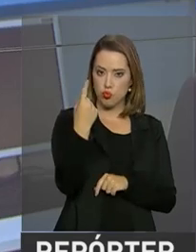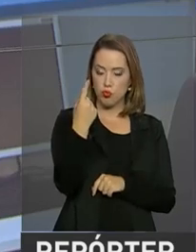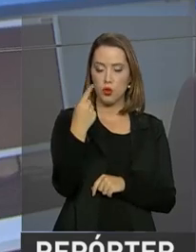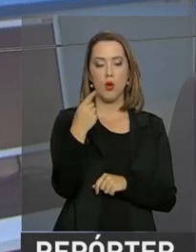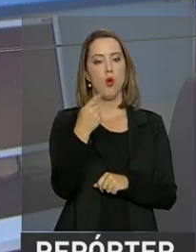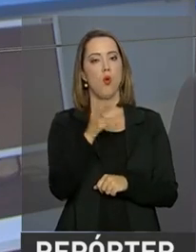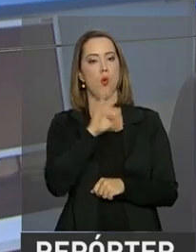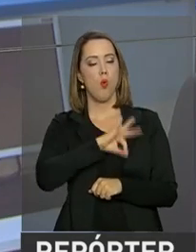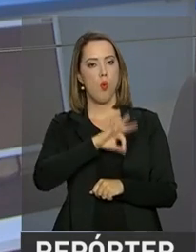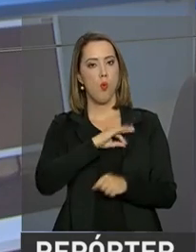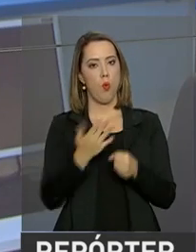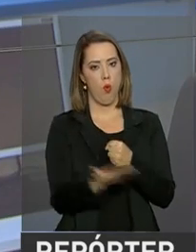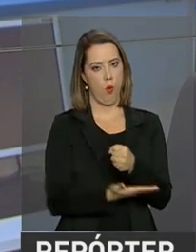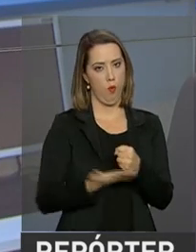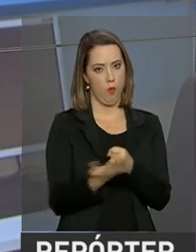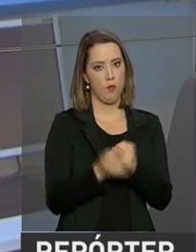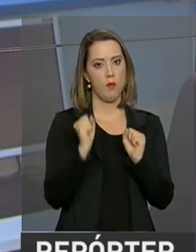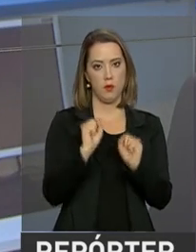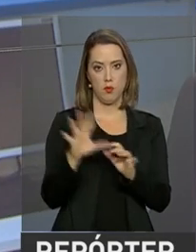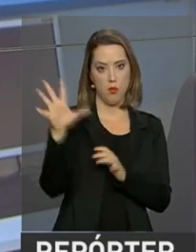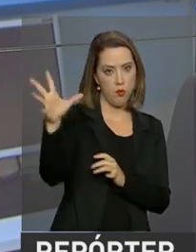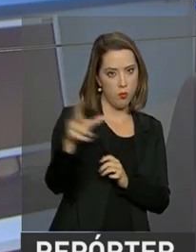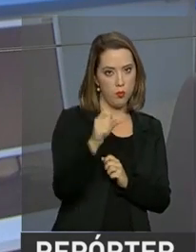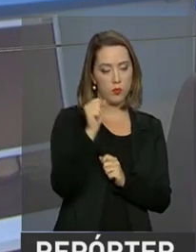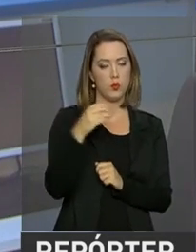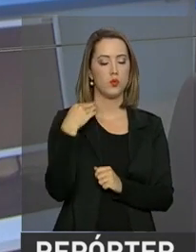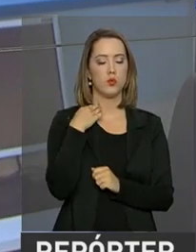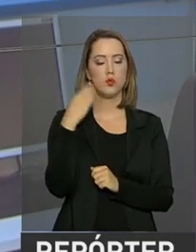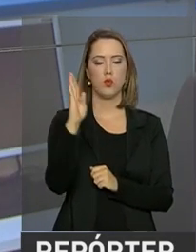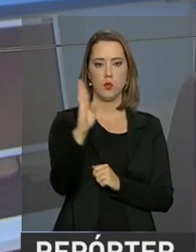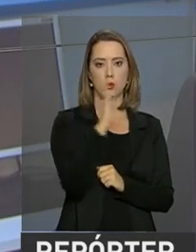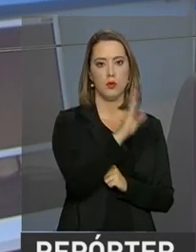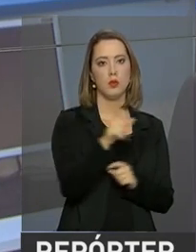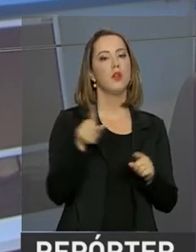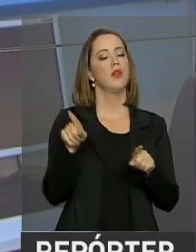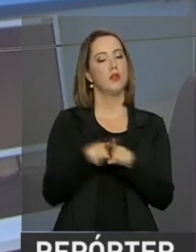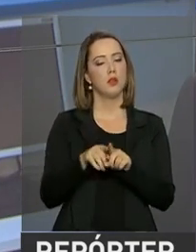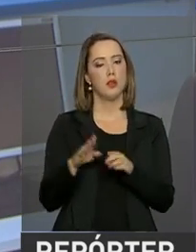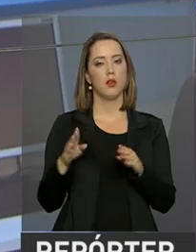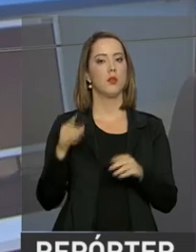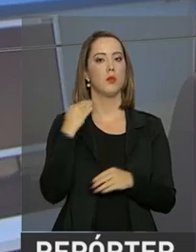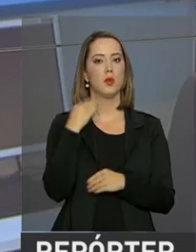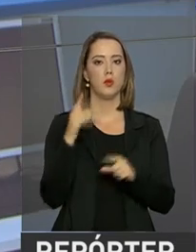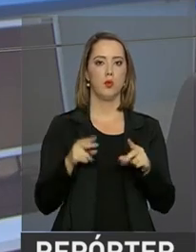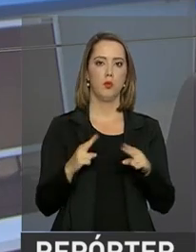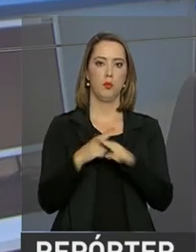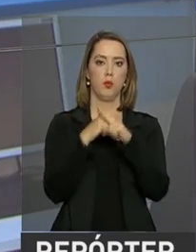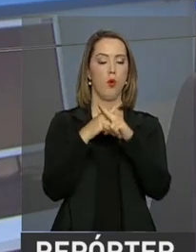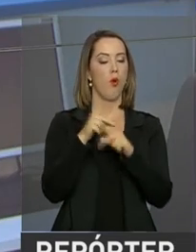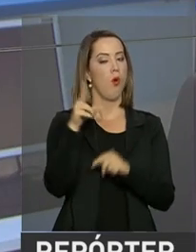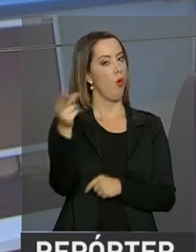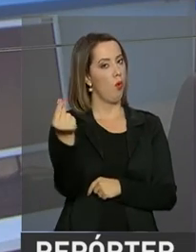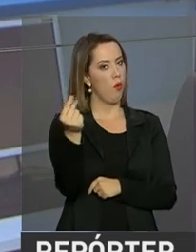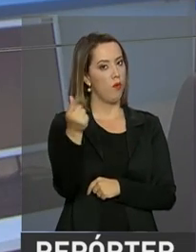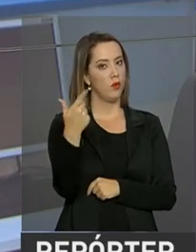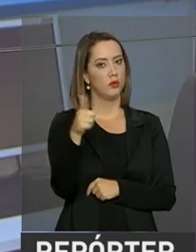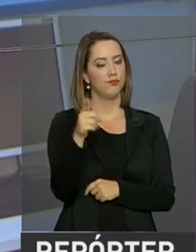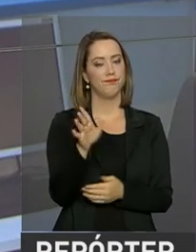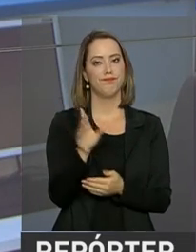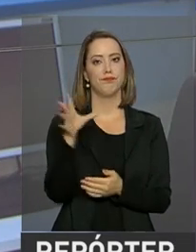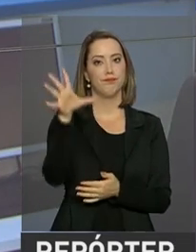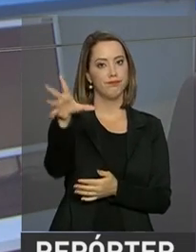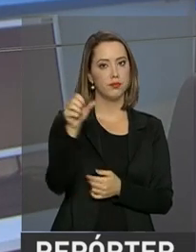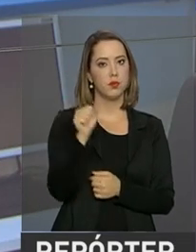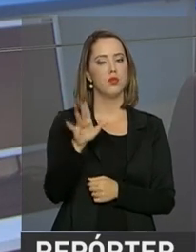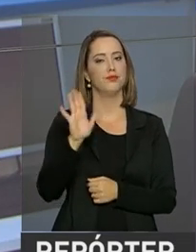pode ser retirado nas agências da Caixa Econômica Federal e do Banco do Brasil os valores que ainda não foram sacados somam mais de R